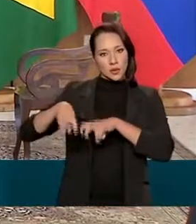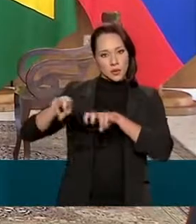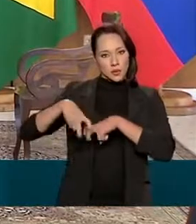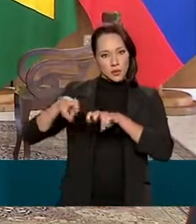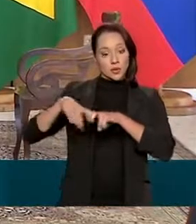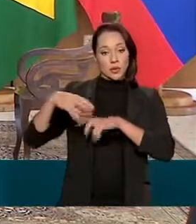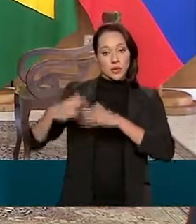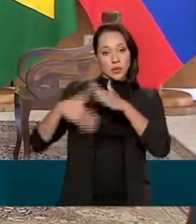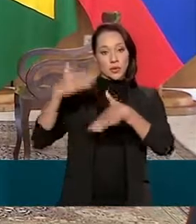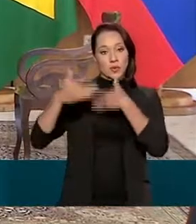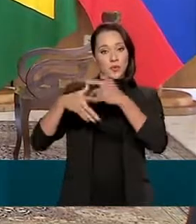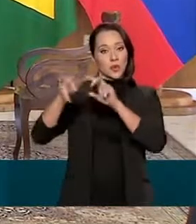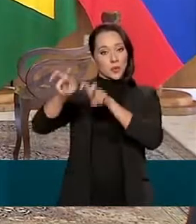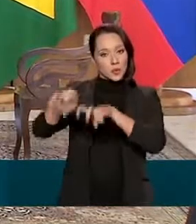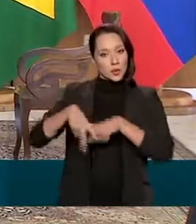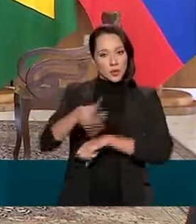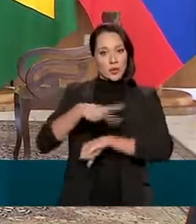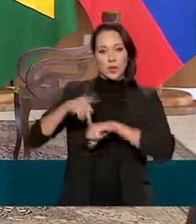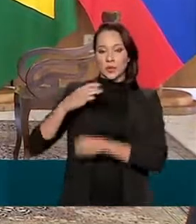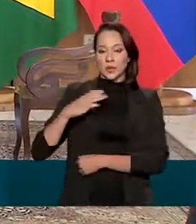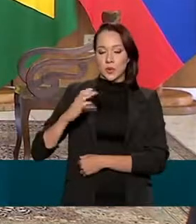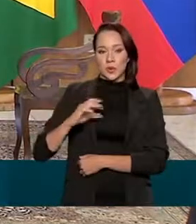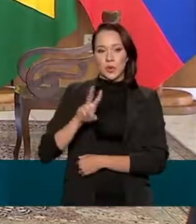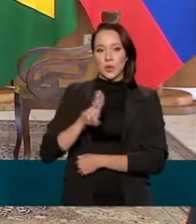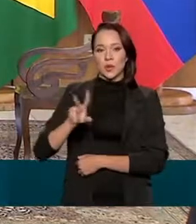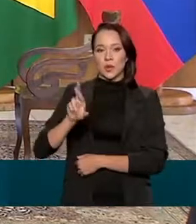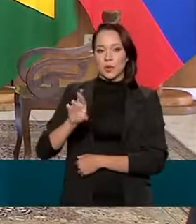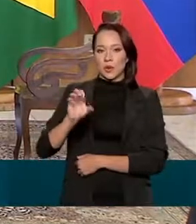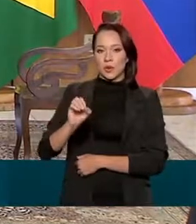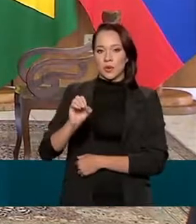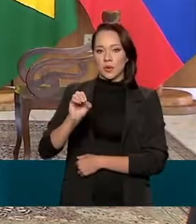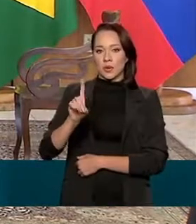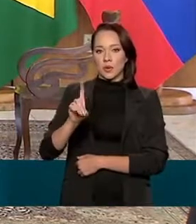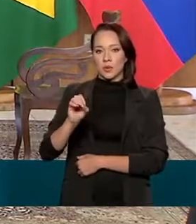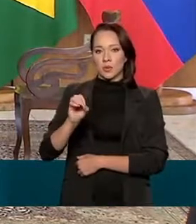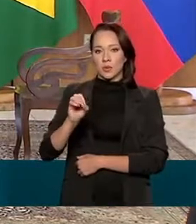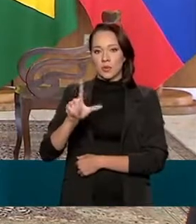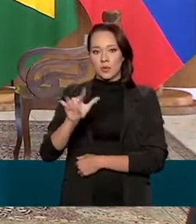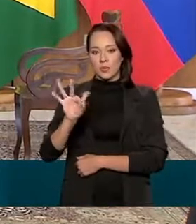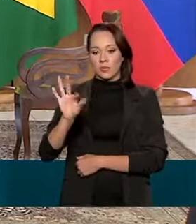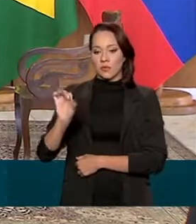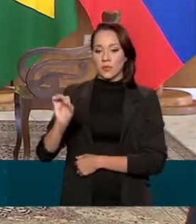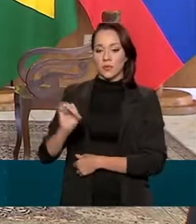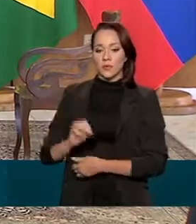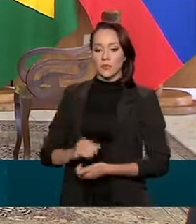e desenvolvimento Rural da Colômbia Rodolfo Cesar Navarro